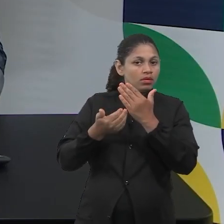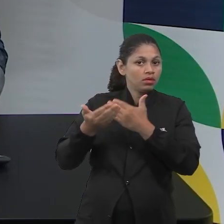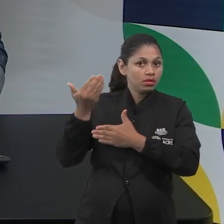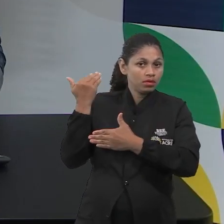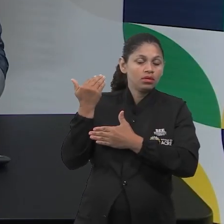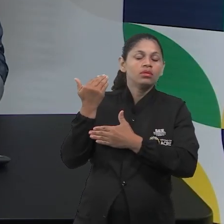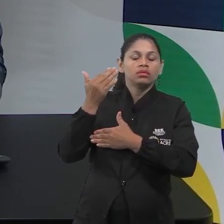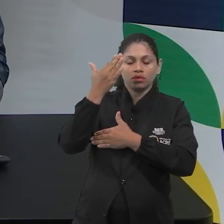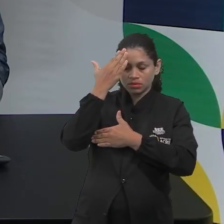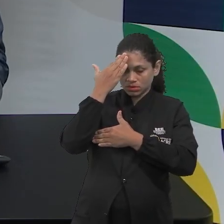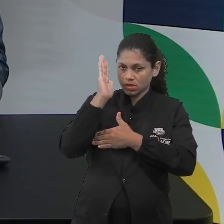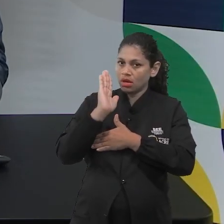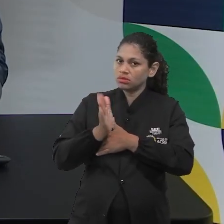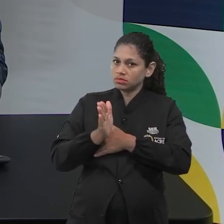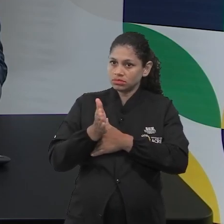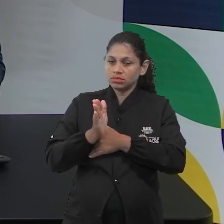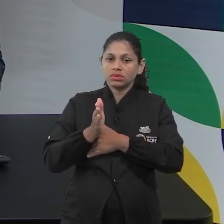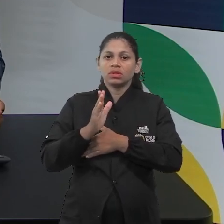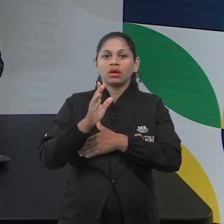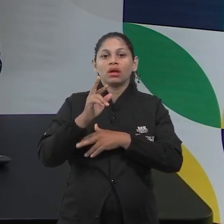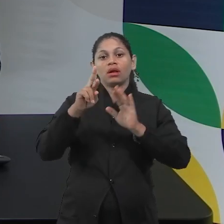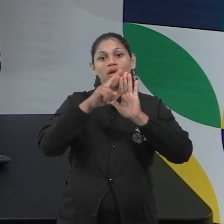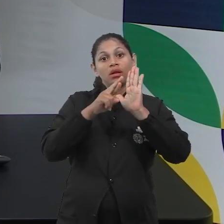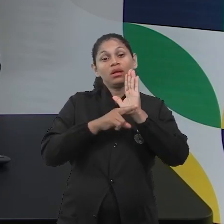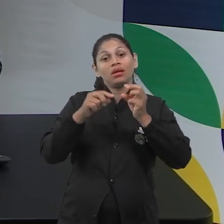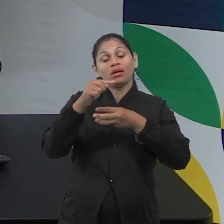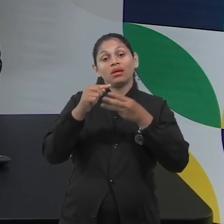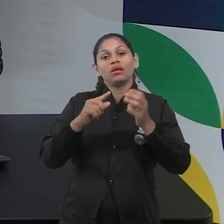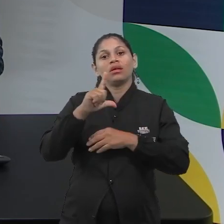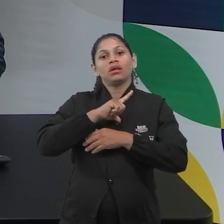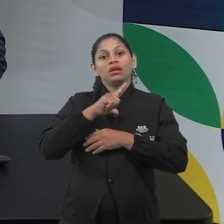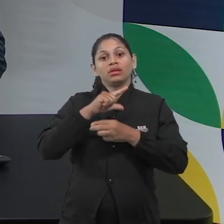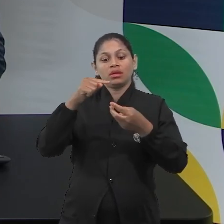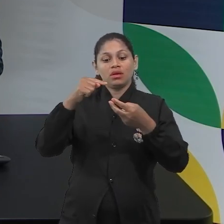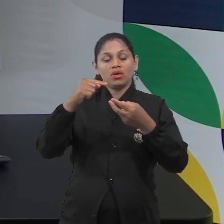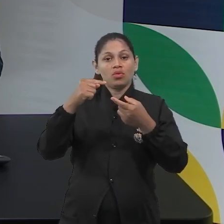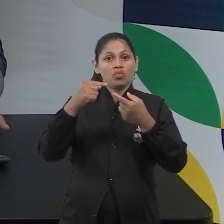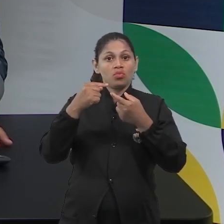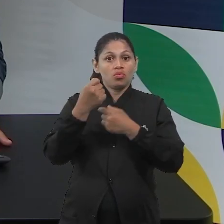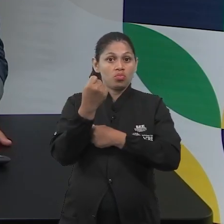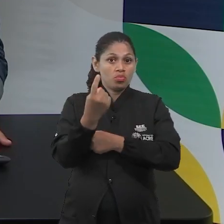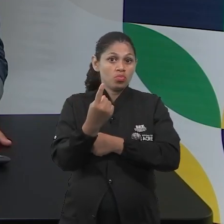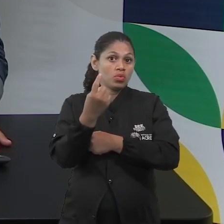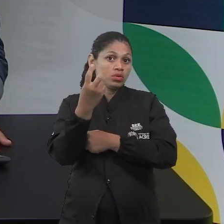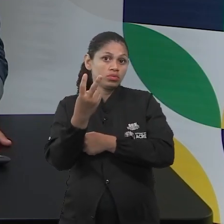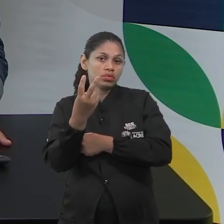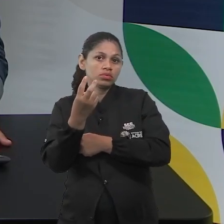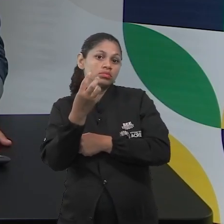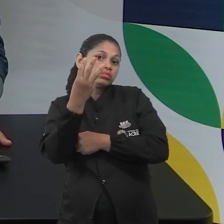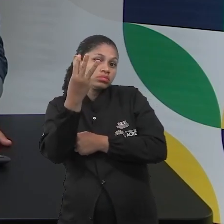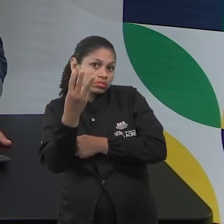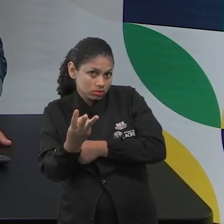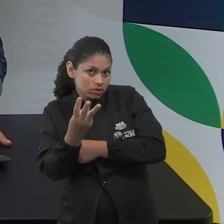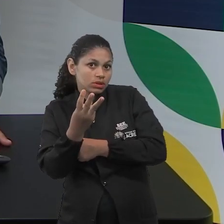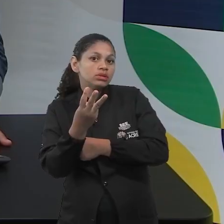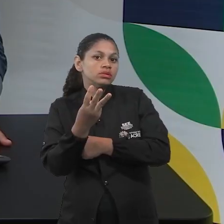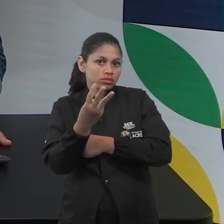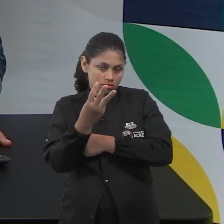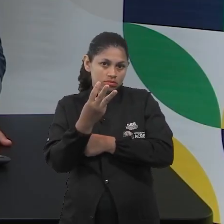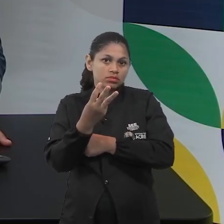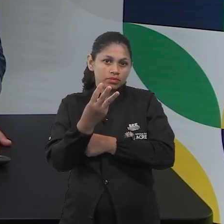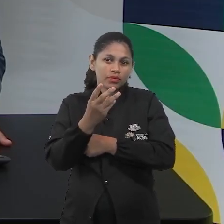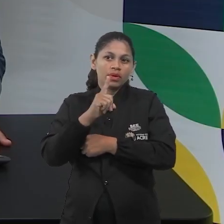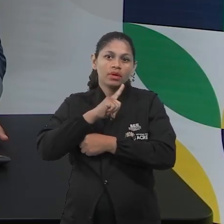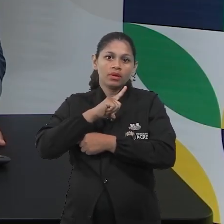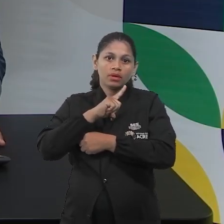bom? Essa regra de 3, ela vai envolver o quê? A ideia de 1, 2 ou 3 dimensões. 2 grandezas, a gente vai